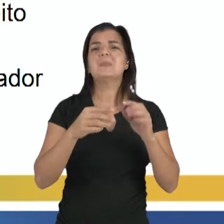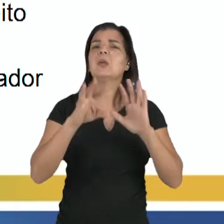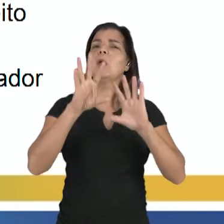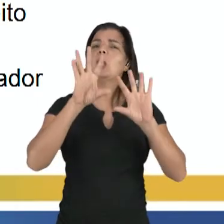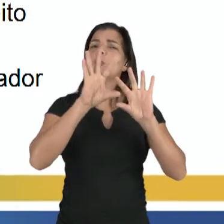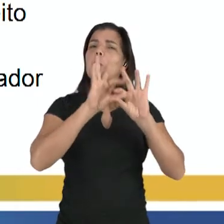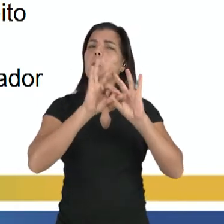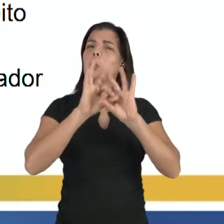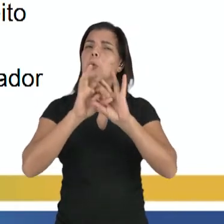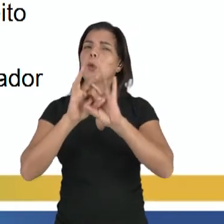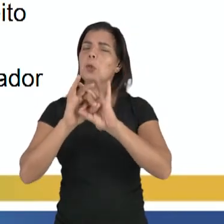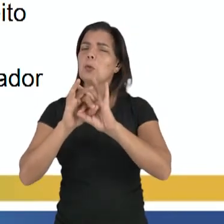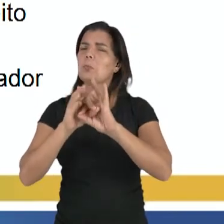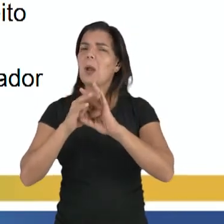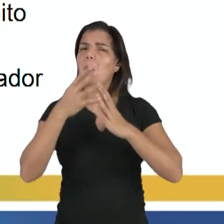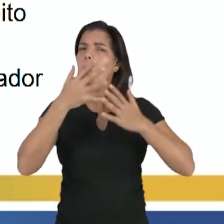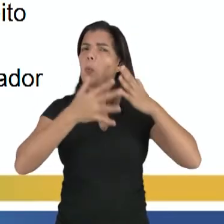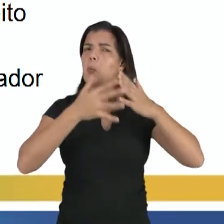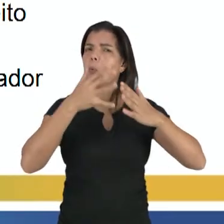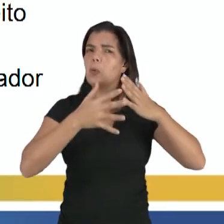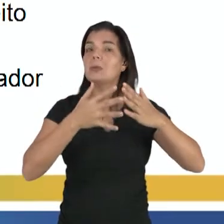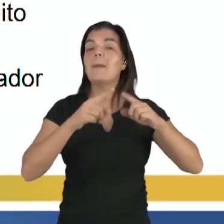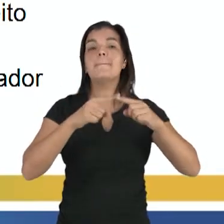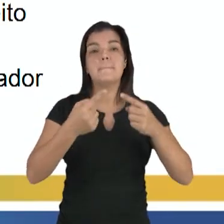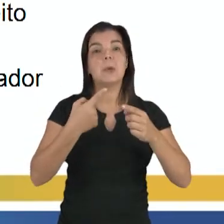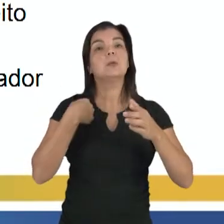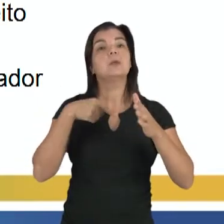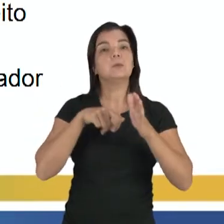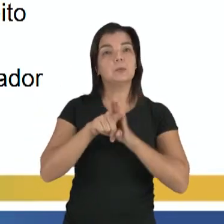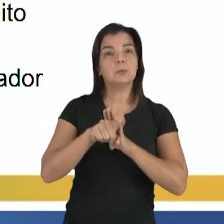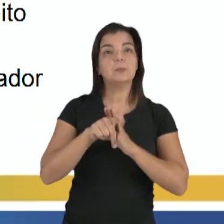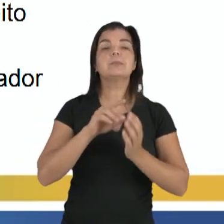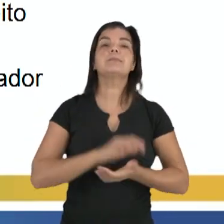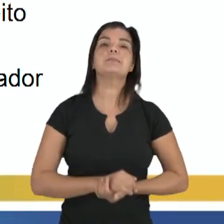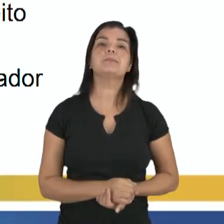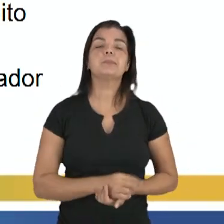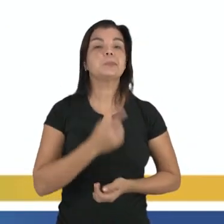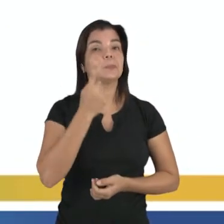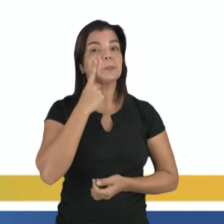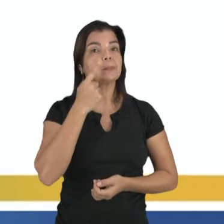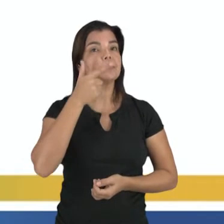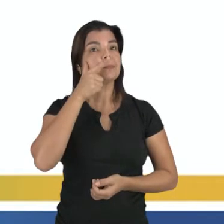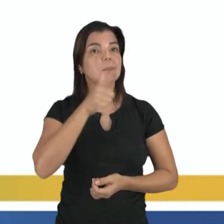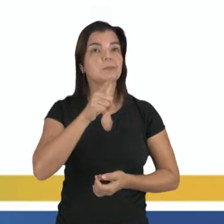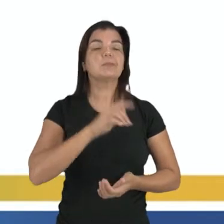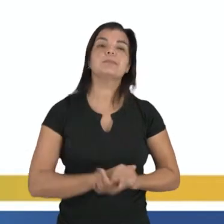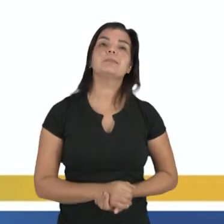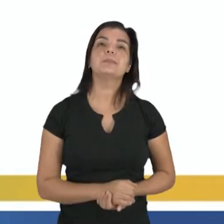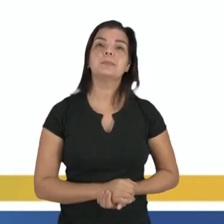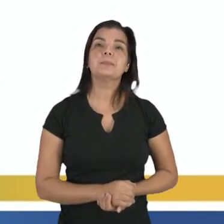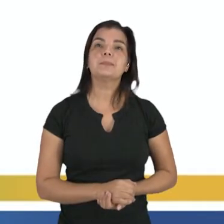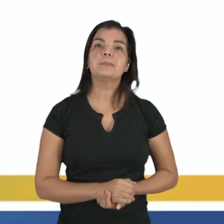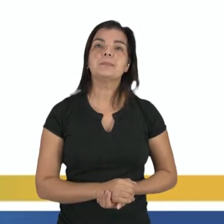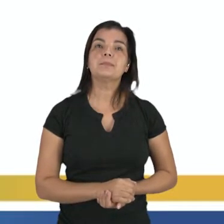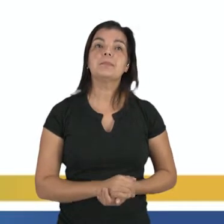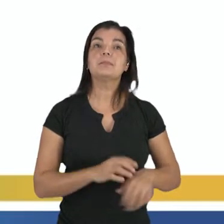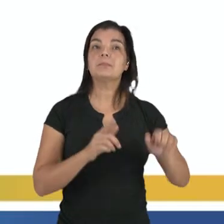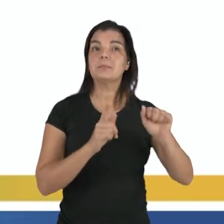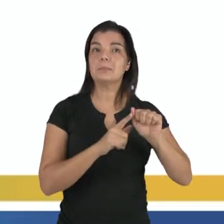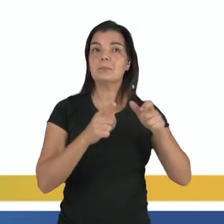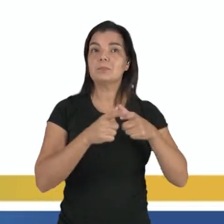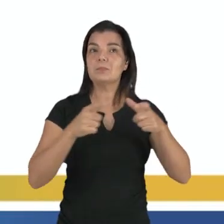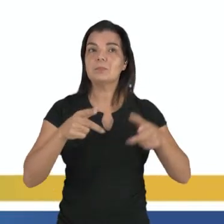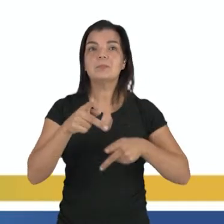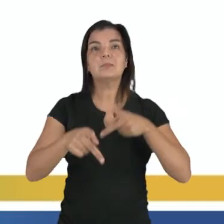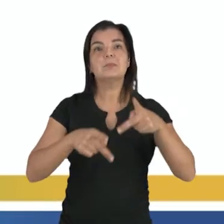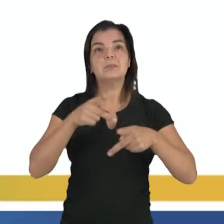para confundir a cabeça da gente. Mas você pode entender que é isso que está perguntando aí. Vamos ver se você acerta? Olha só. Crescimento da